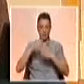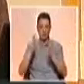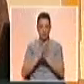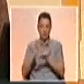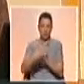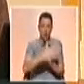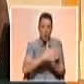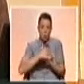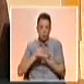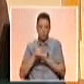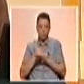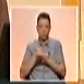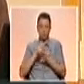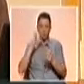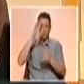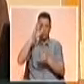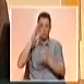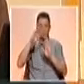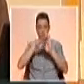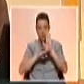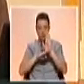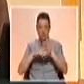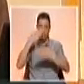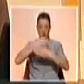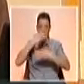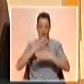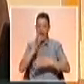recursos hídricos em Portugal, como seja o Programa Nacional das Grandes Barragens,